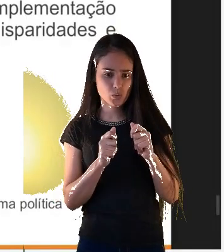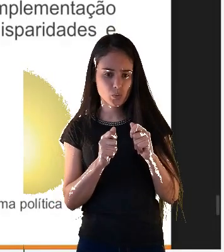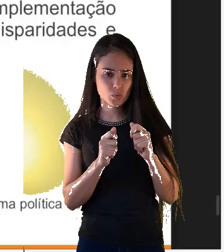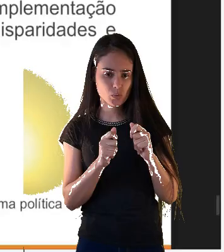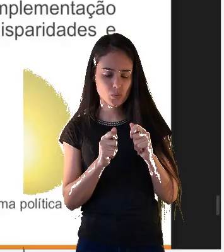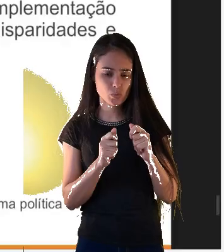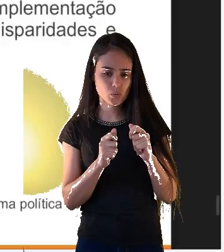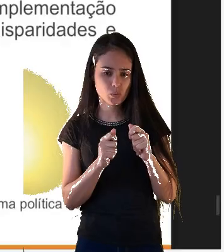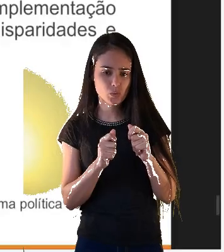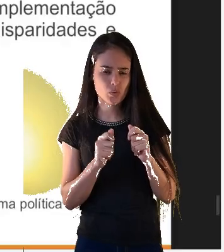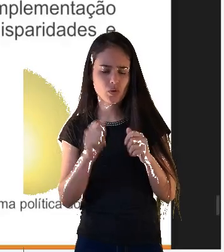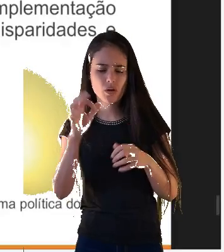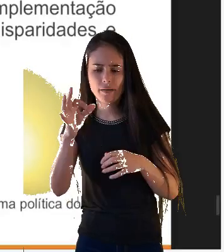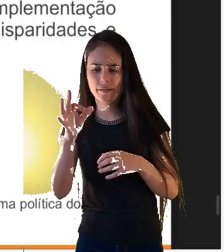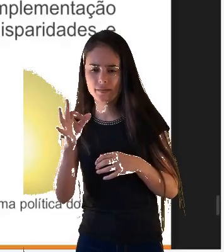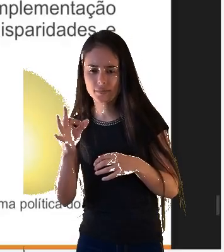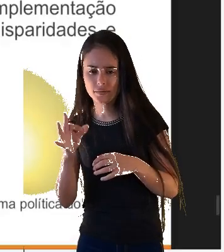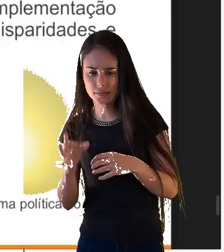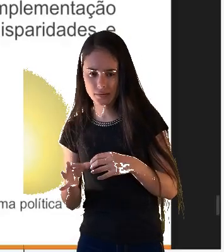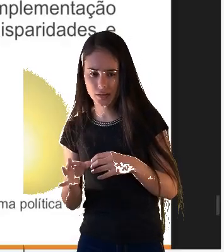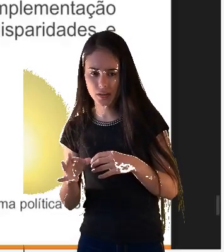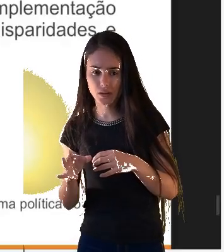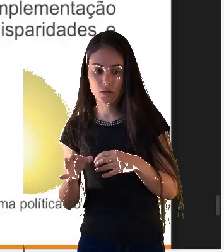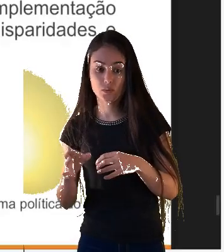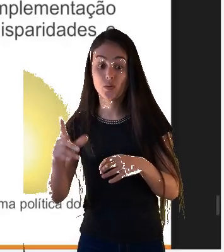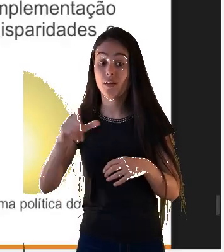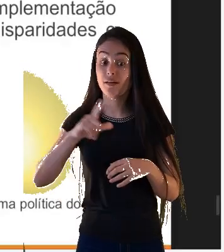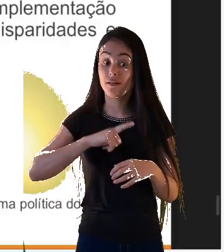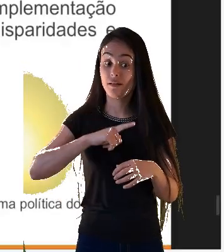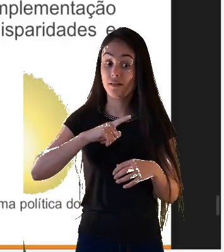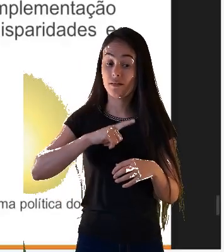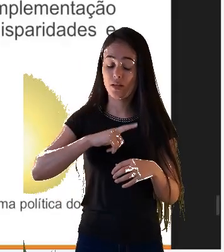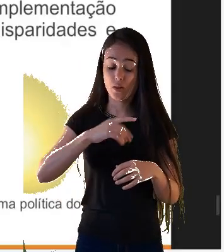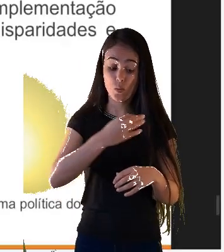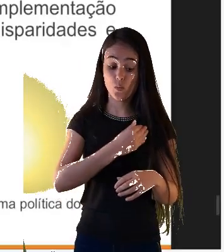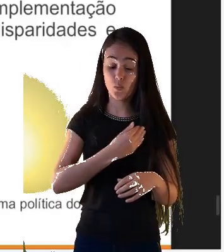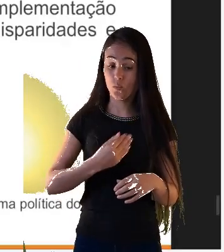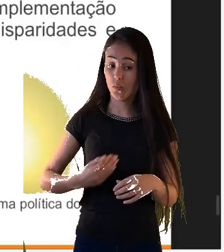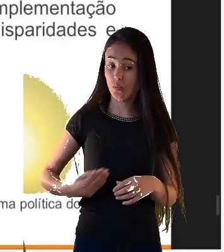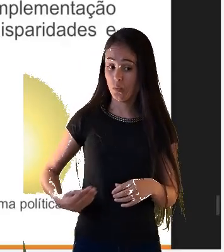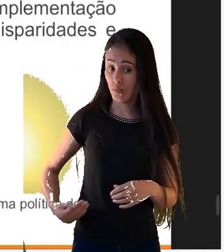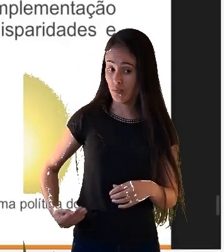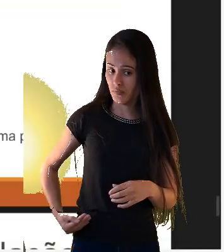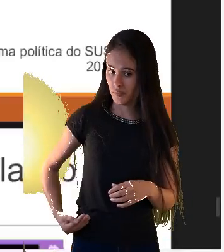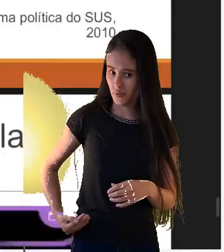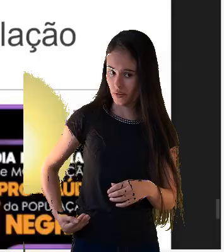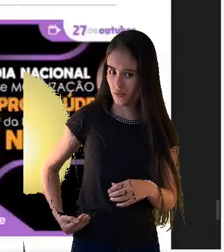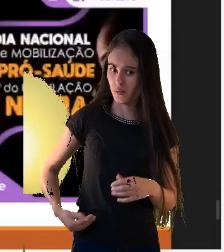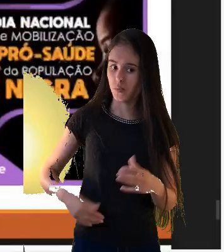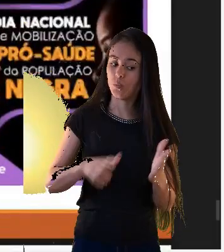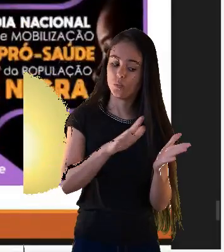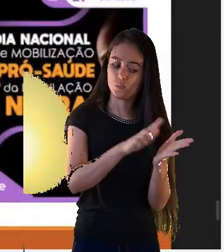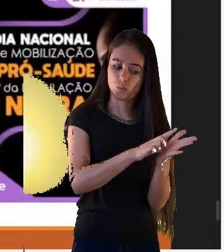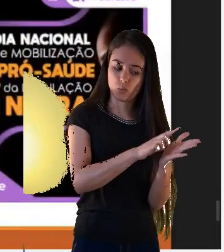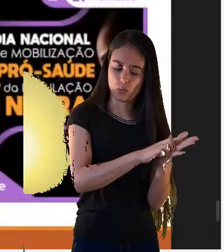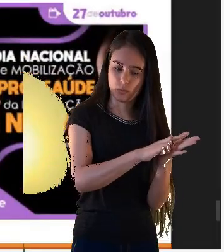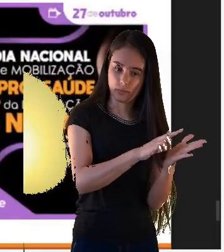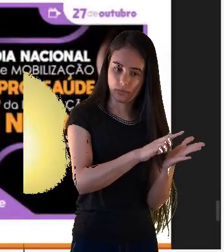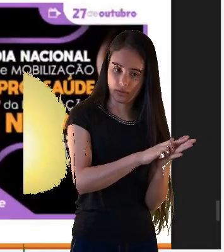voltado para a saúde da população negra, né? Pode passar.